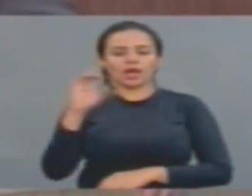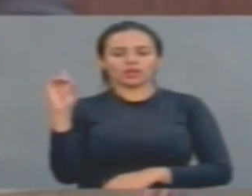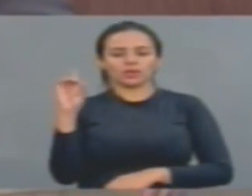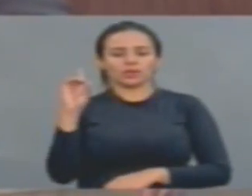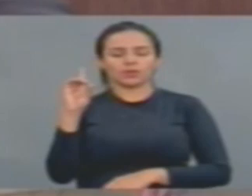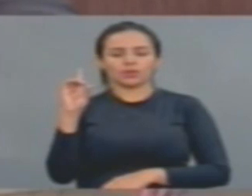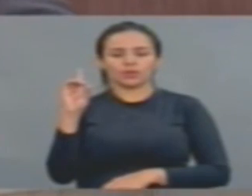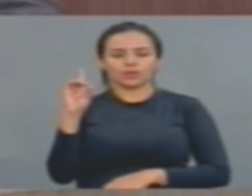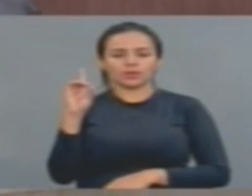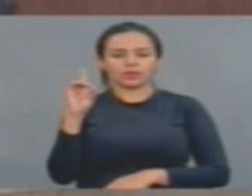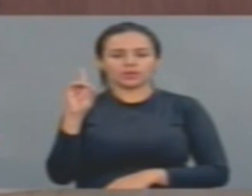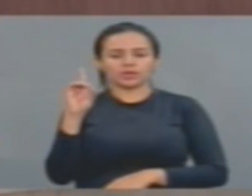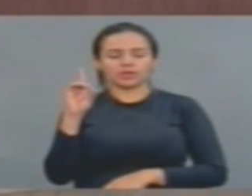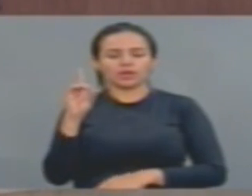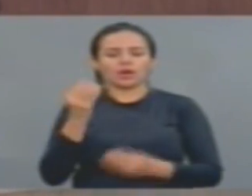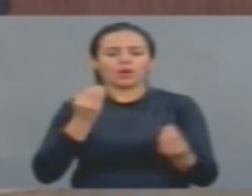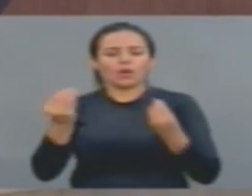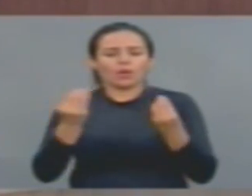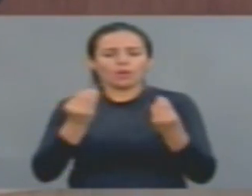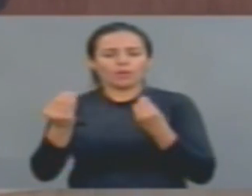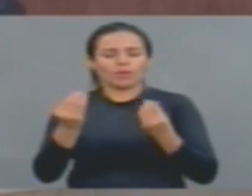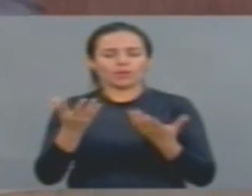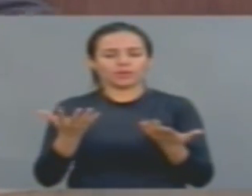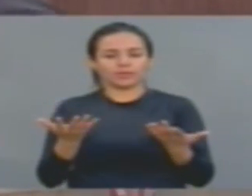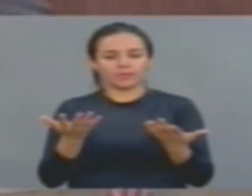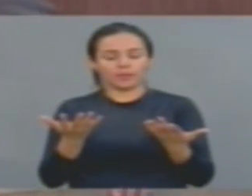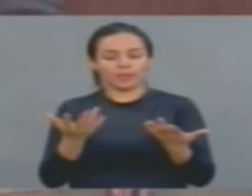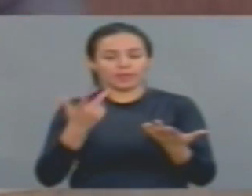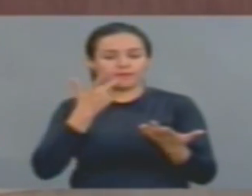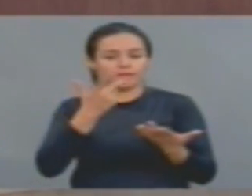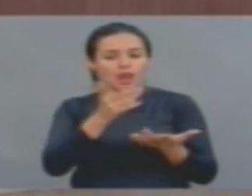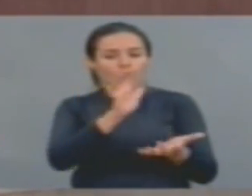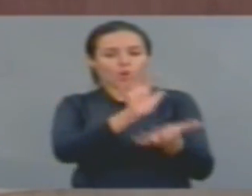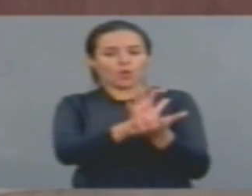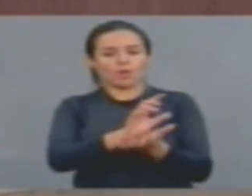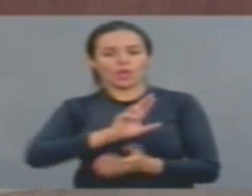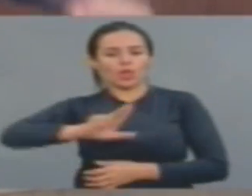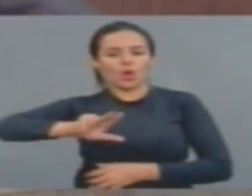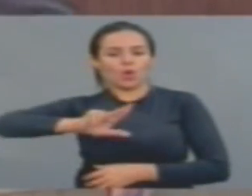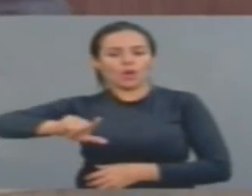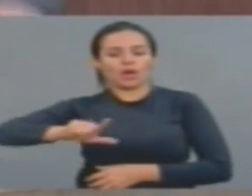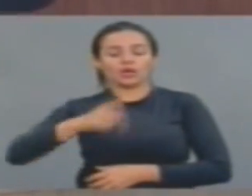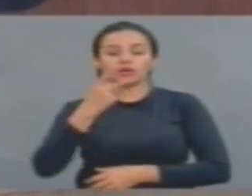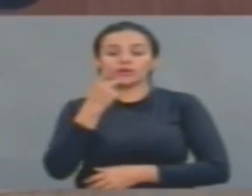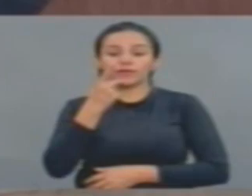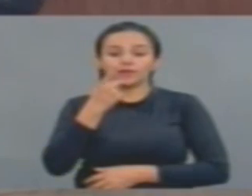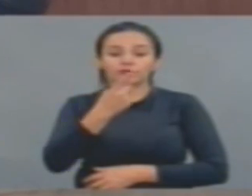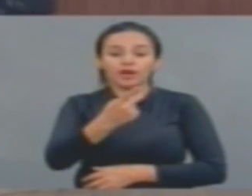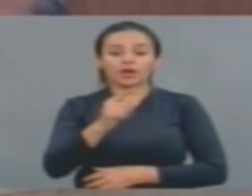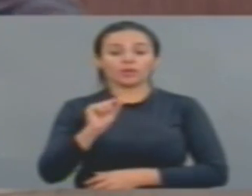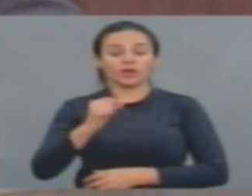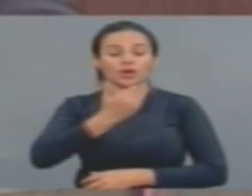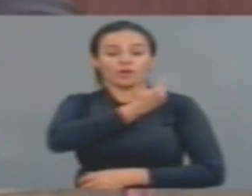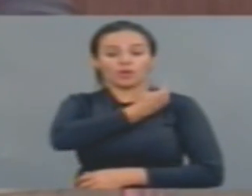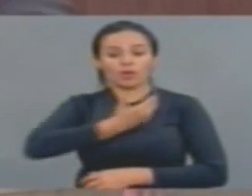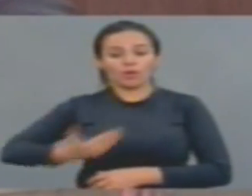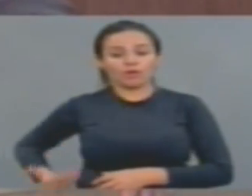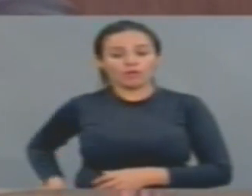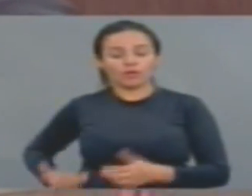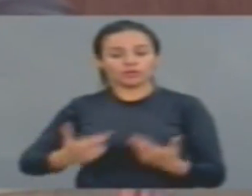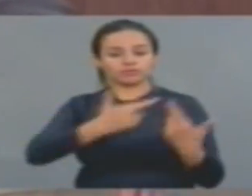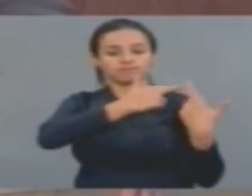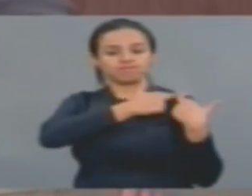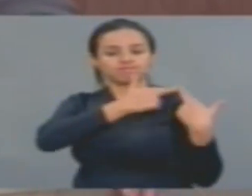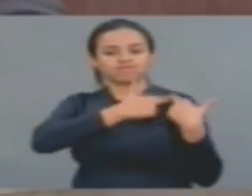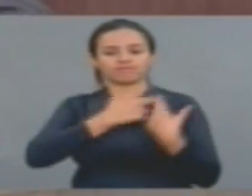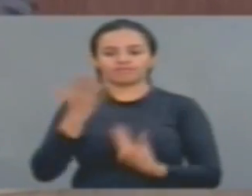coordenador da Proteção Social Especial. Eu não estou falando deste nível. Eu estou falando do nível mais elevado. O Estado tem uma força convocatória,